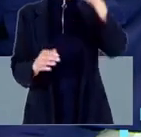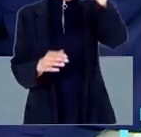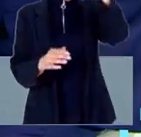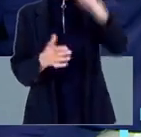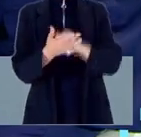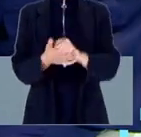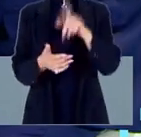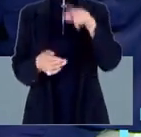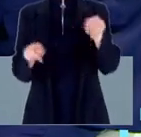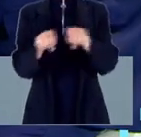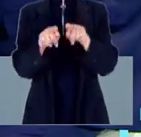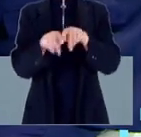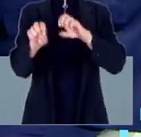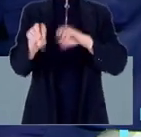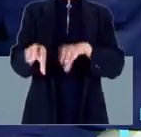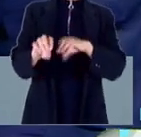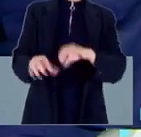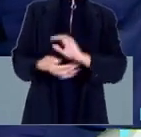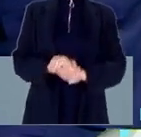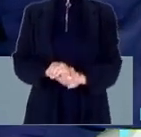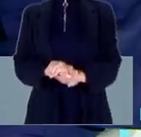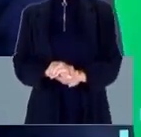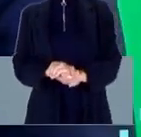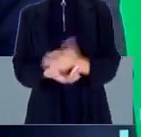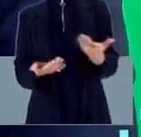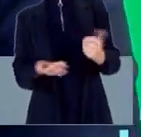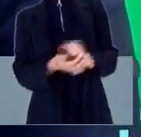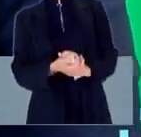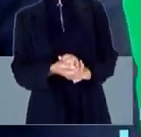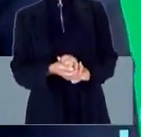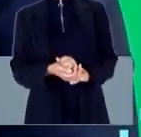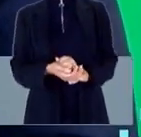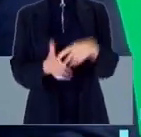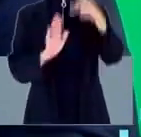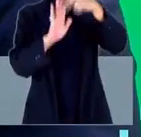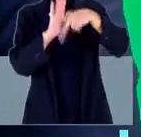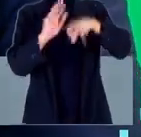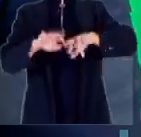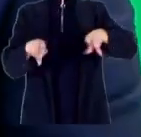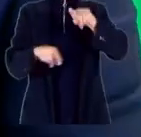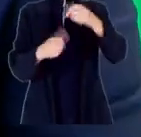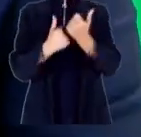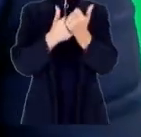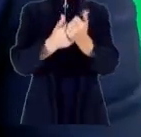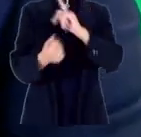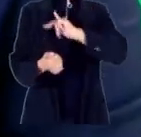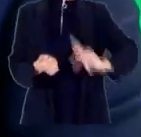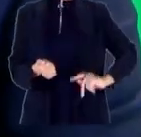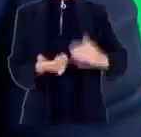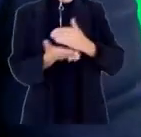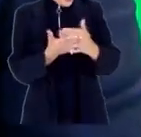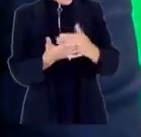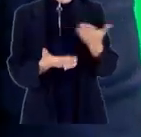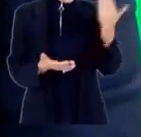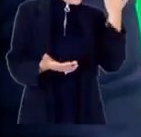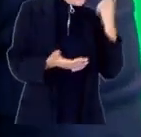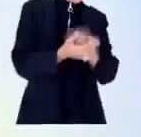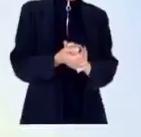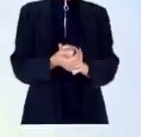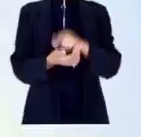que a pauta também da educação olha e muitos muitos projetos a senhora apoiou o governo no começo